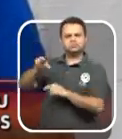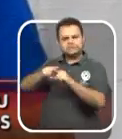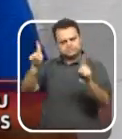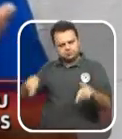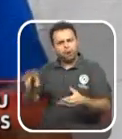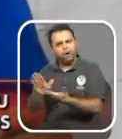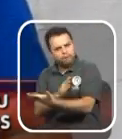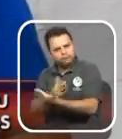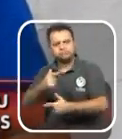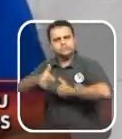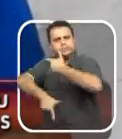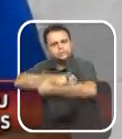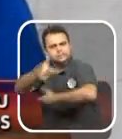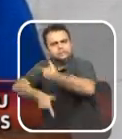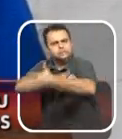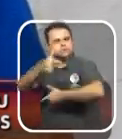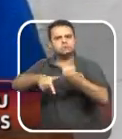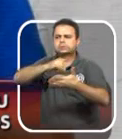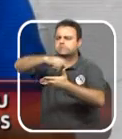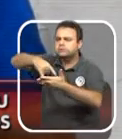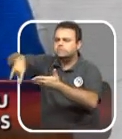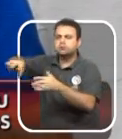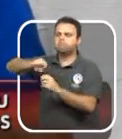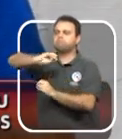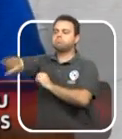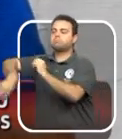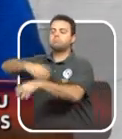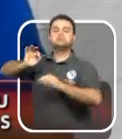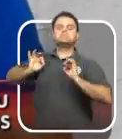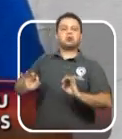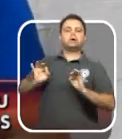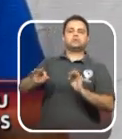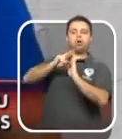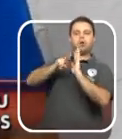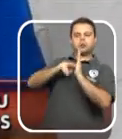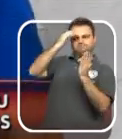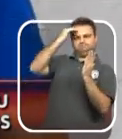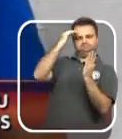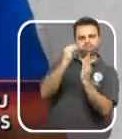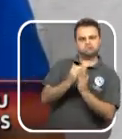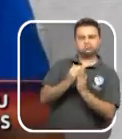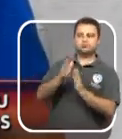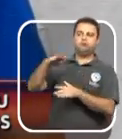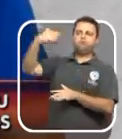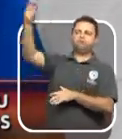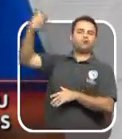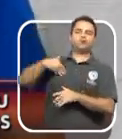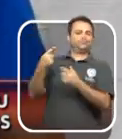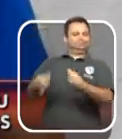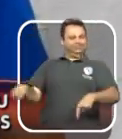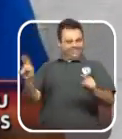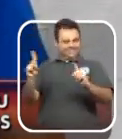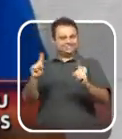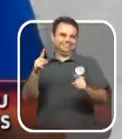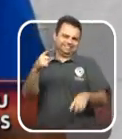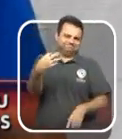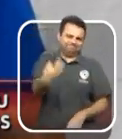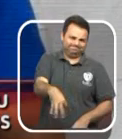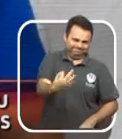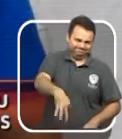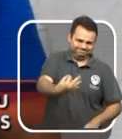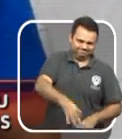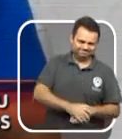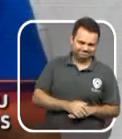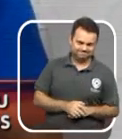ter acesso às leis municipais, à TV Câmara. Enfim, é um ganho enorme, né? Que a gente conseguiu